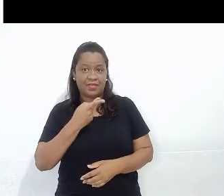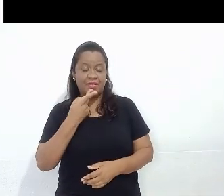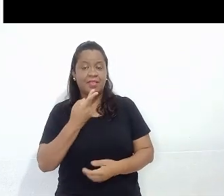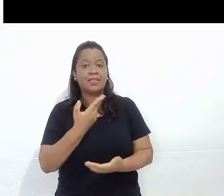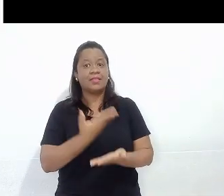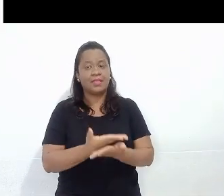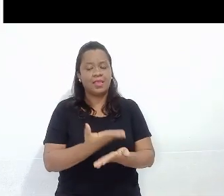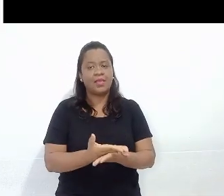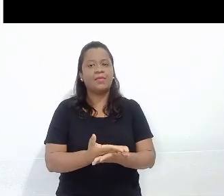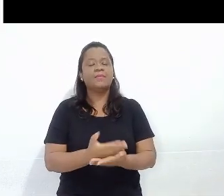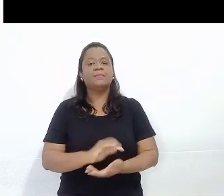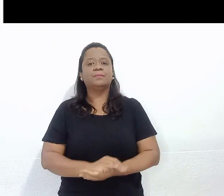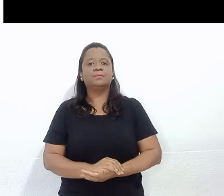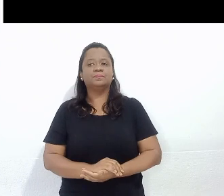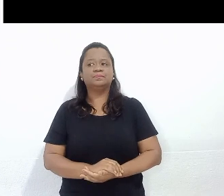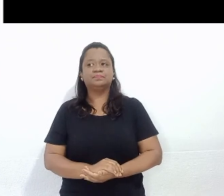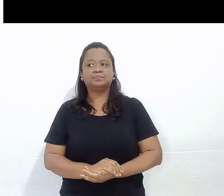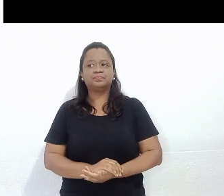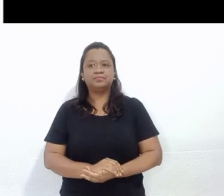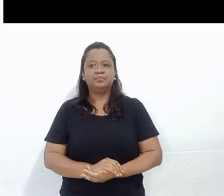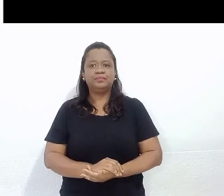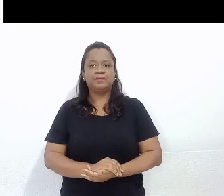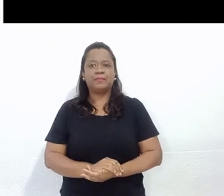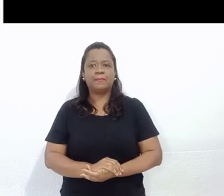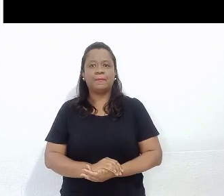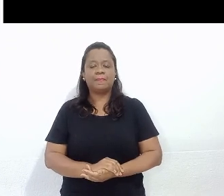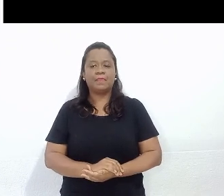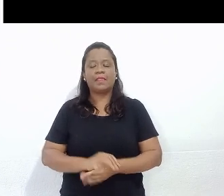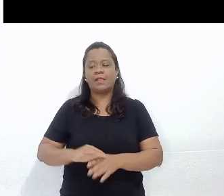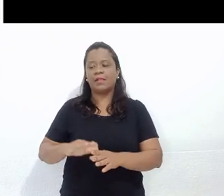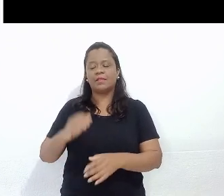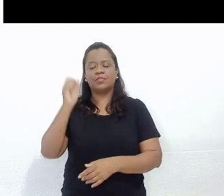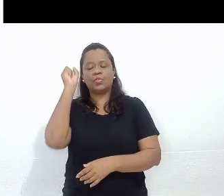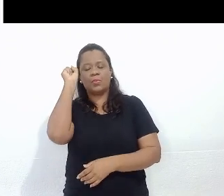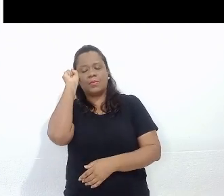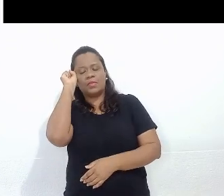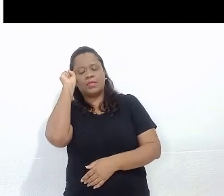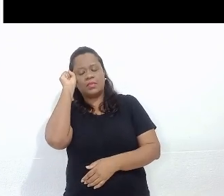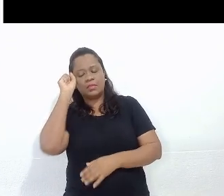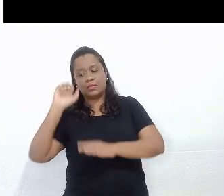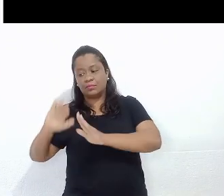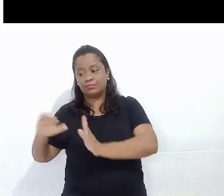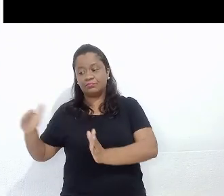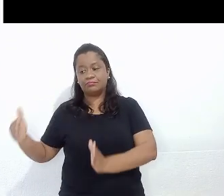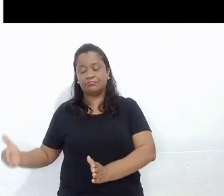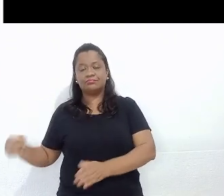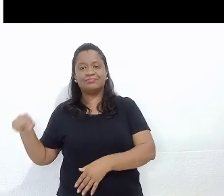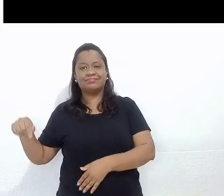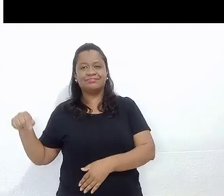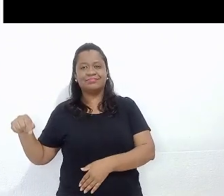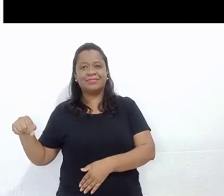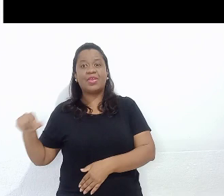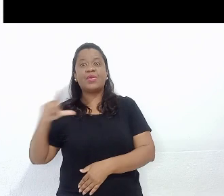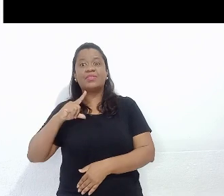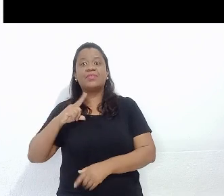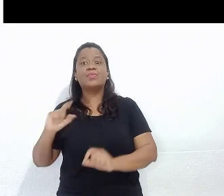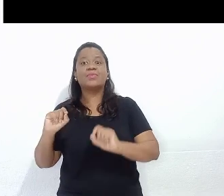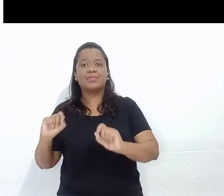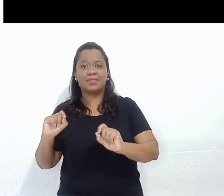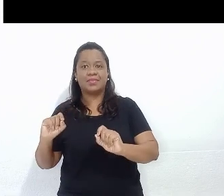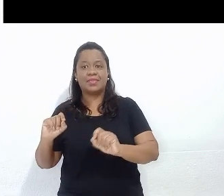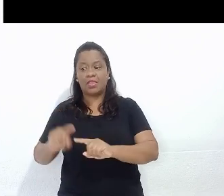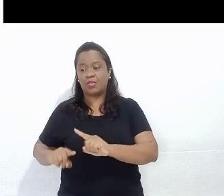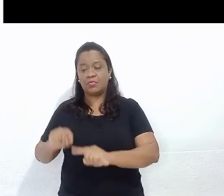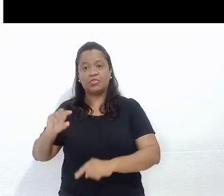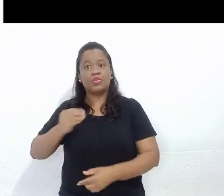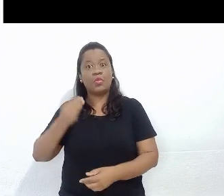sempre reforçando, do cara dormindo, com uma mesinha de cabeceira do lado, o personagem está acordando, o que tem nessa mesinha de cabeceira? O que